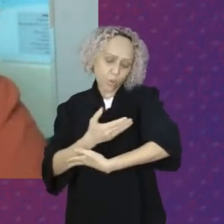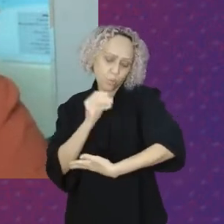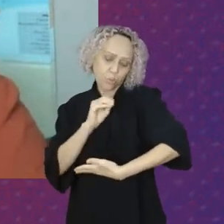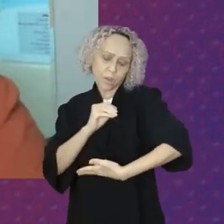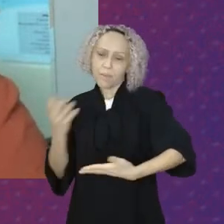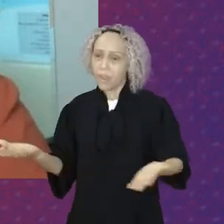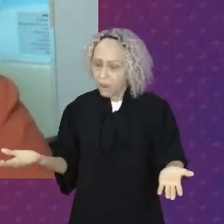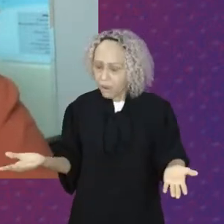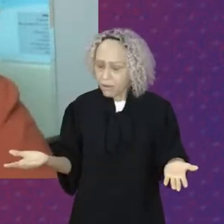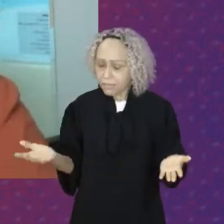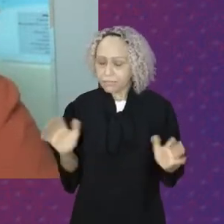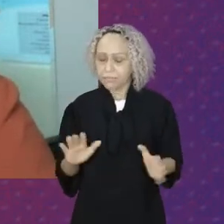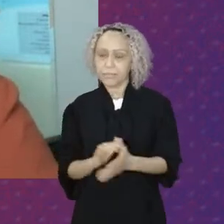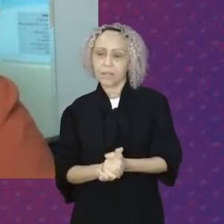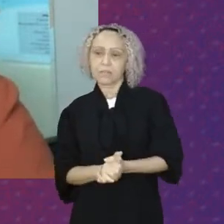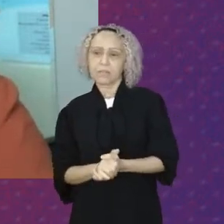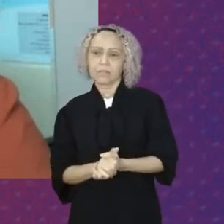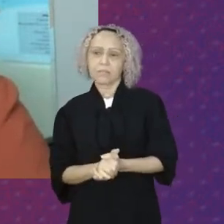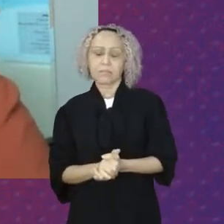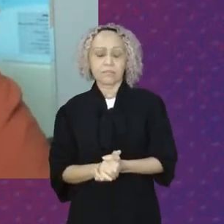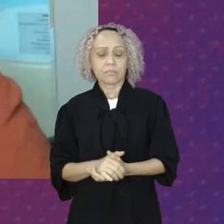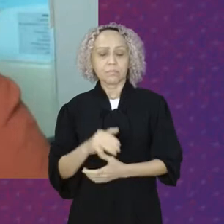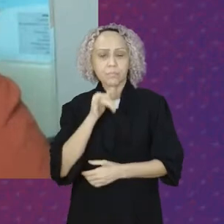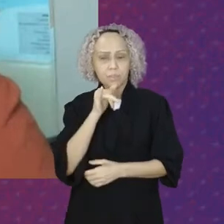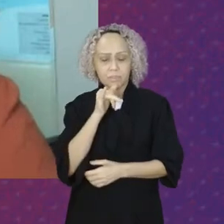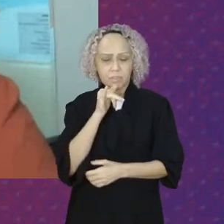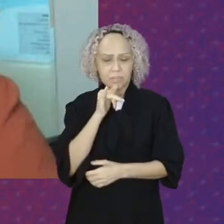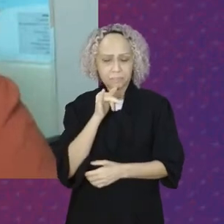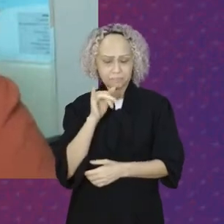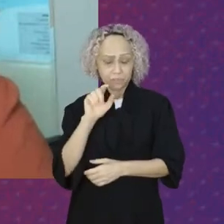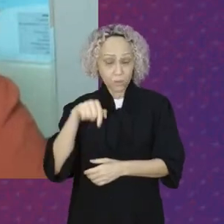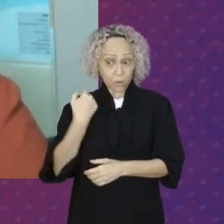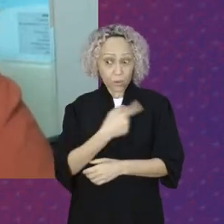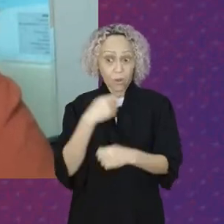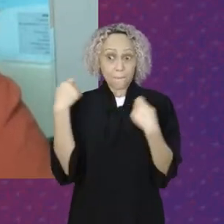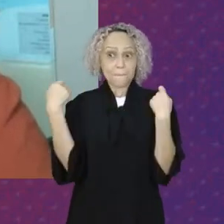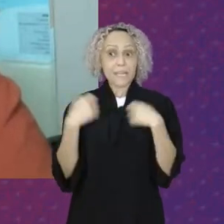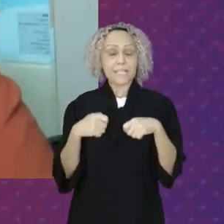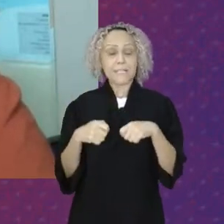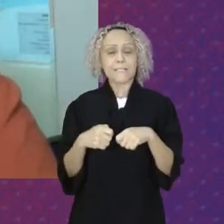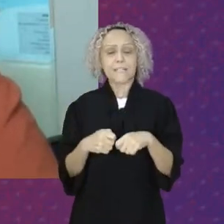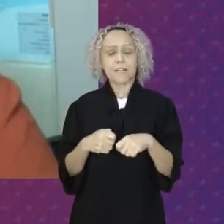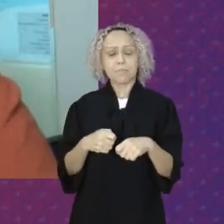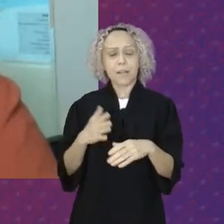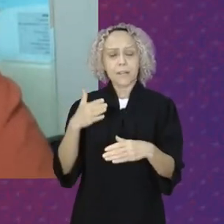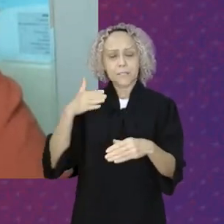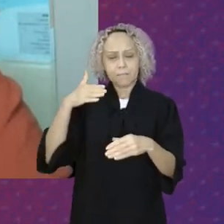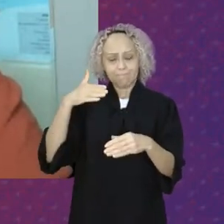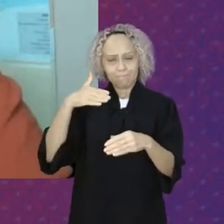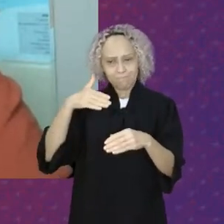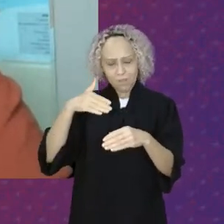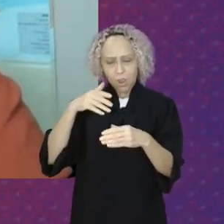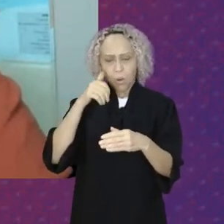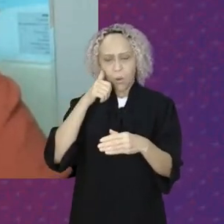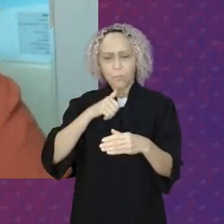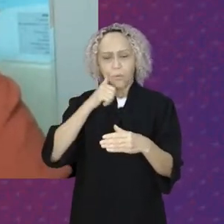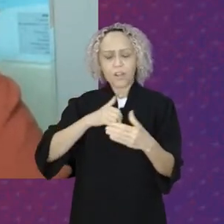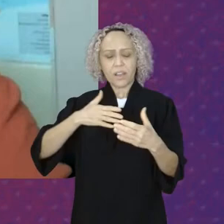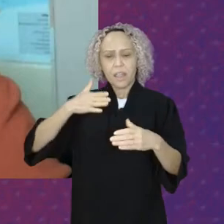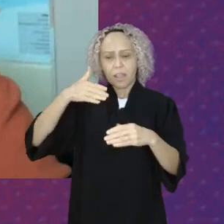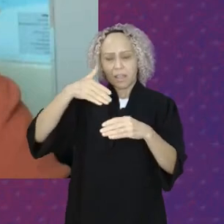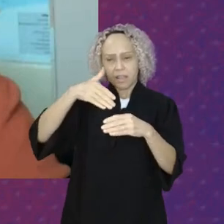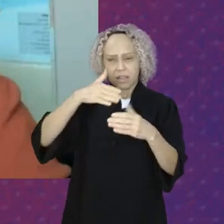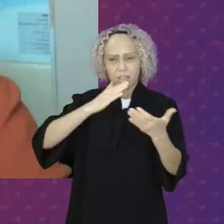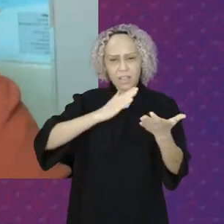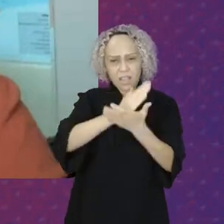só eleger mulheres e não tiver essa consciência, esse cuidado. Então, eu digo para